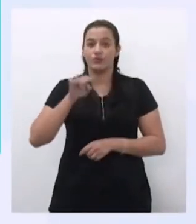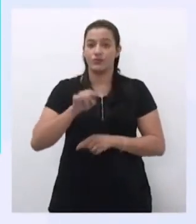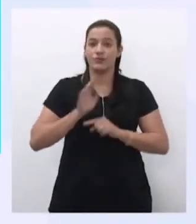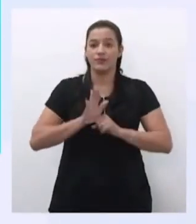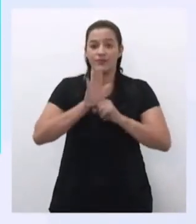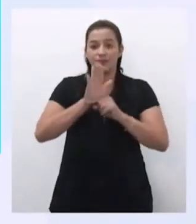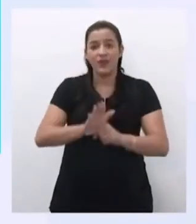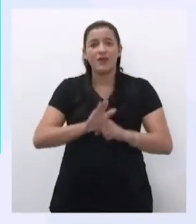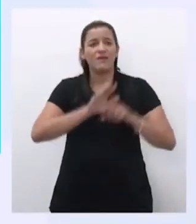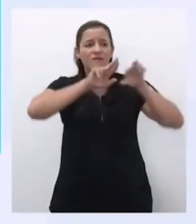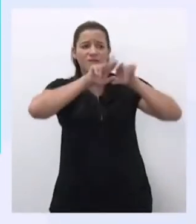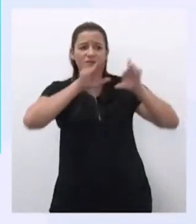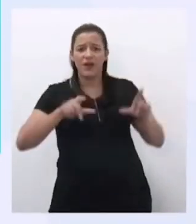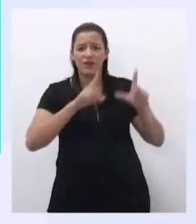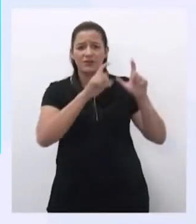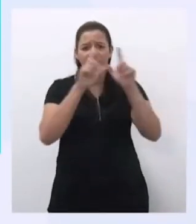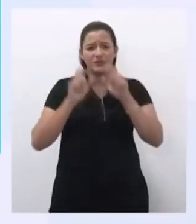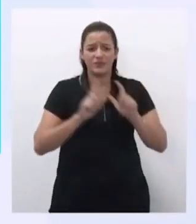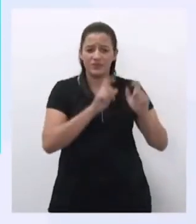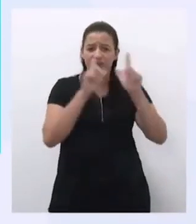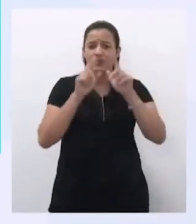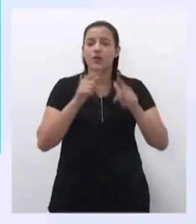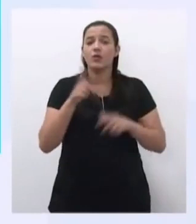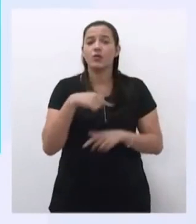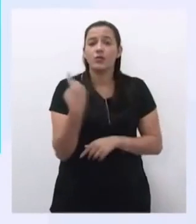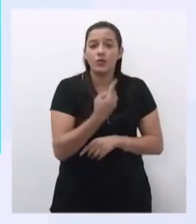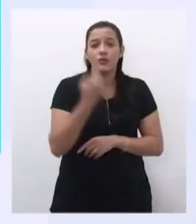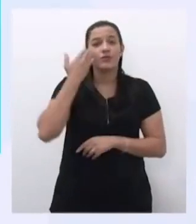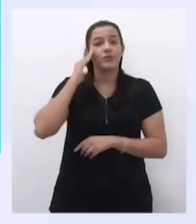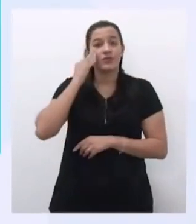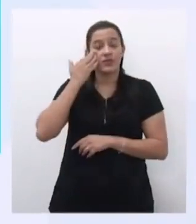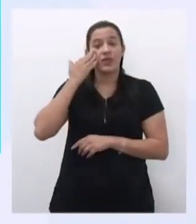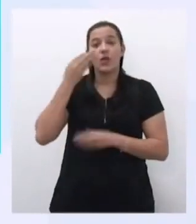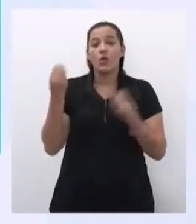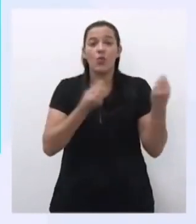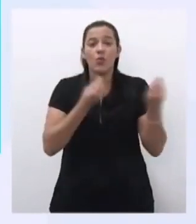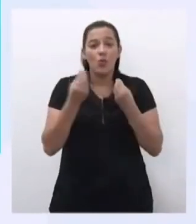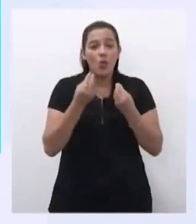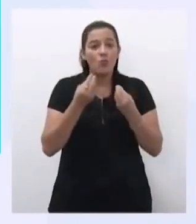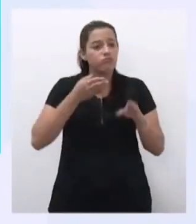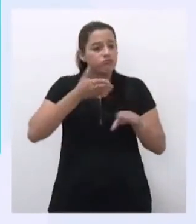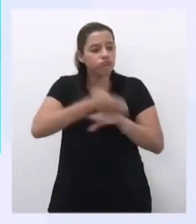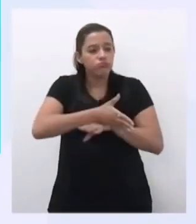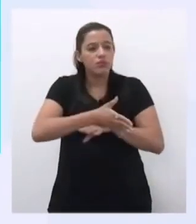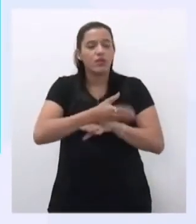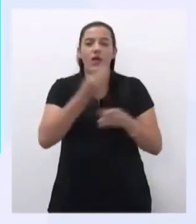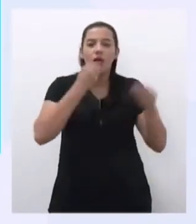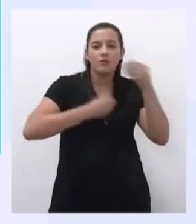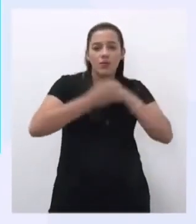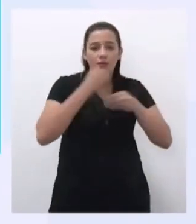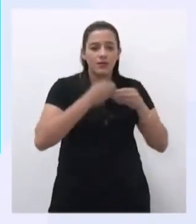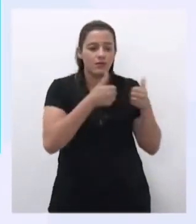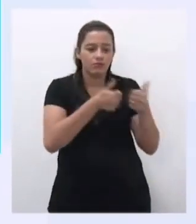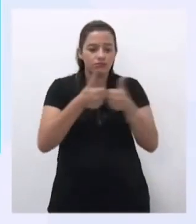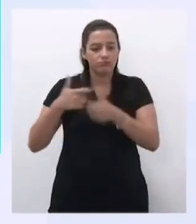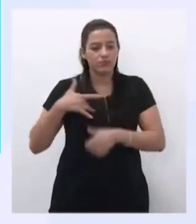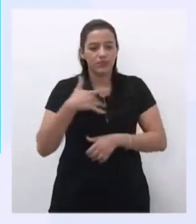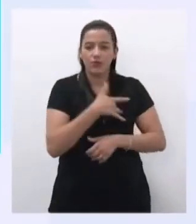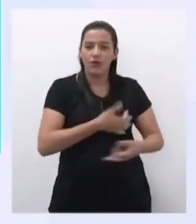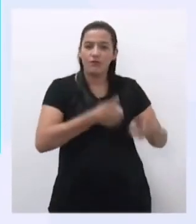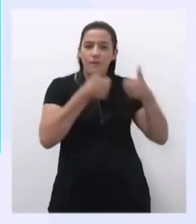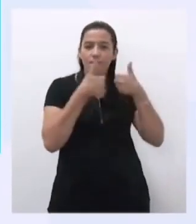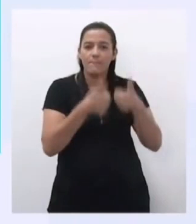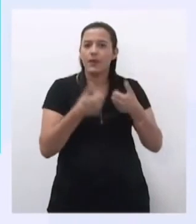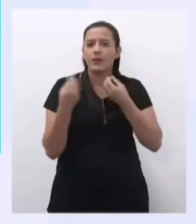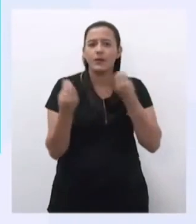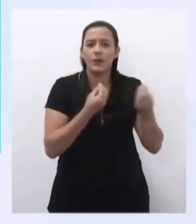ilustrado e nós vamos conseguir entender como ter acesso a uma alimentação saudável que seja prazerosa, que respeite a nossa